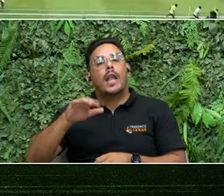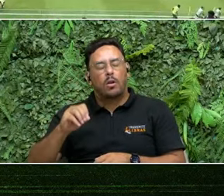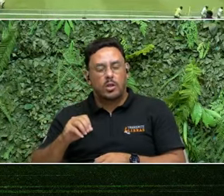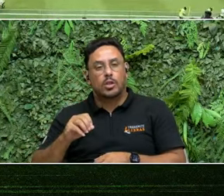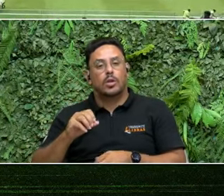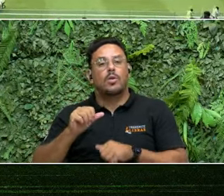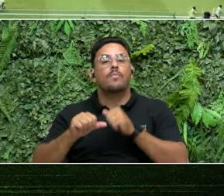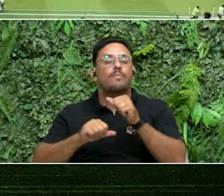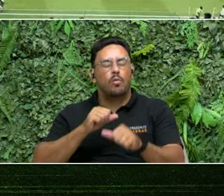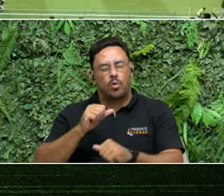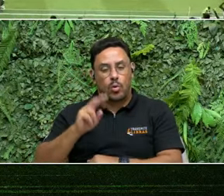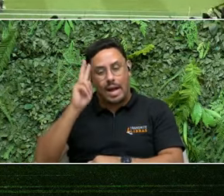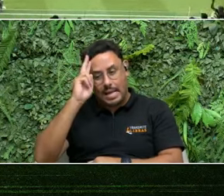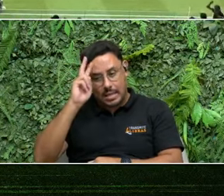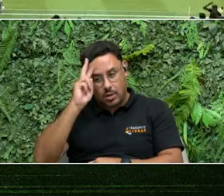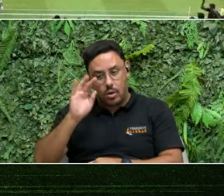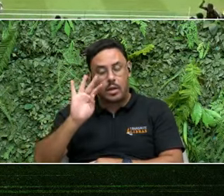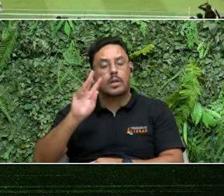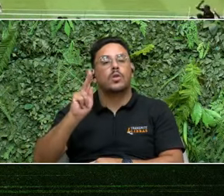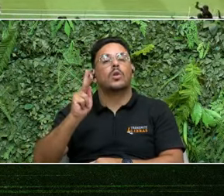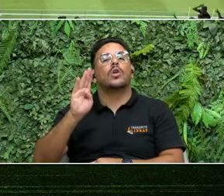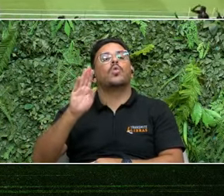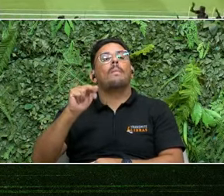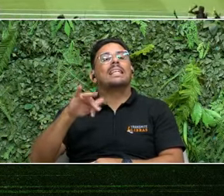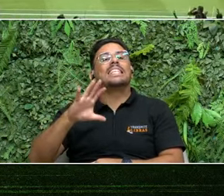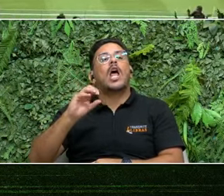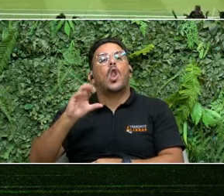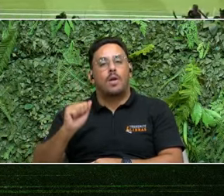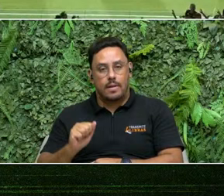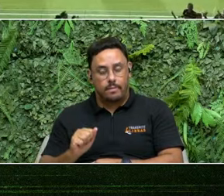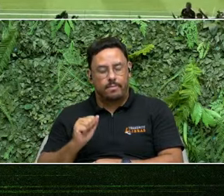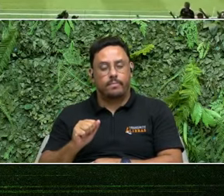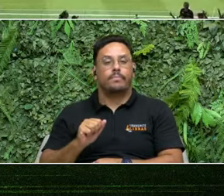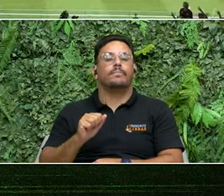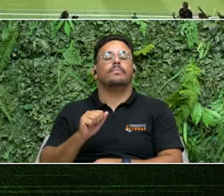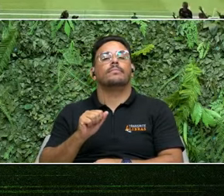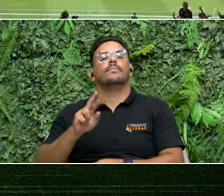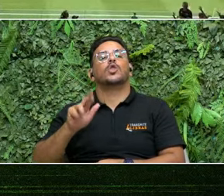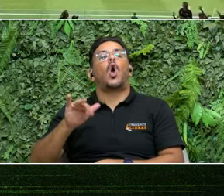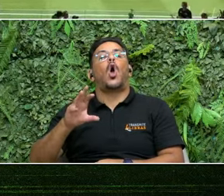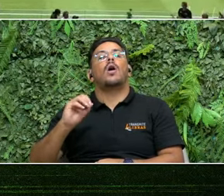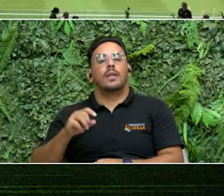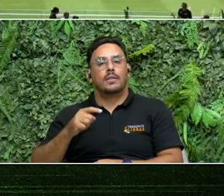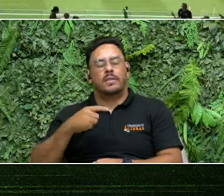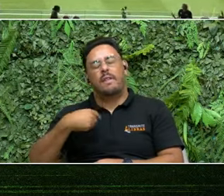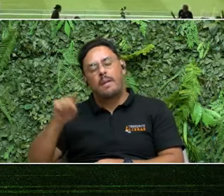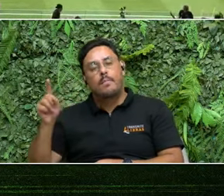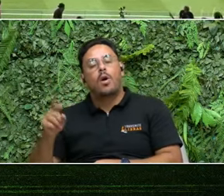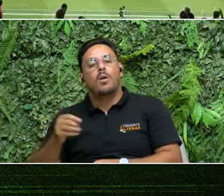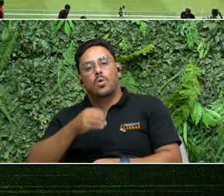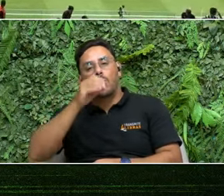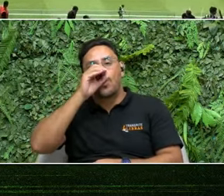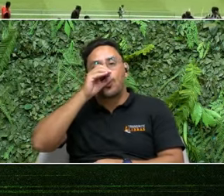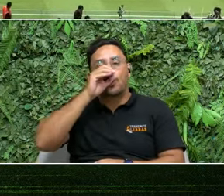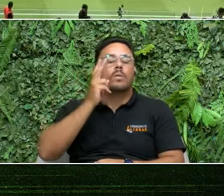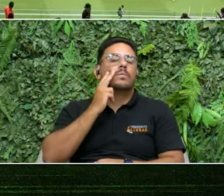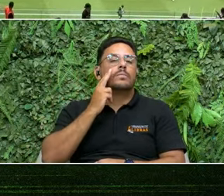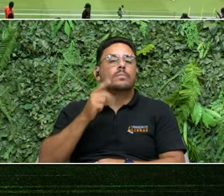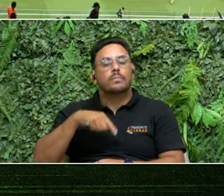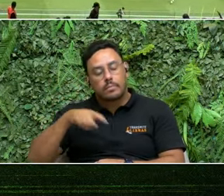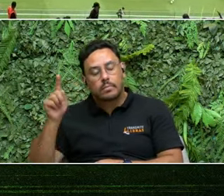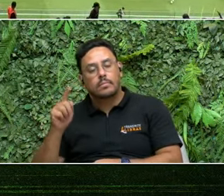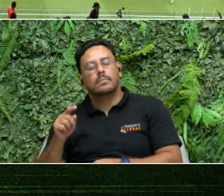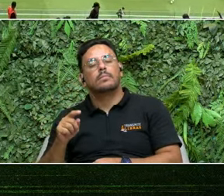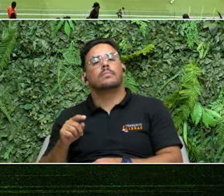história do Barcelona inclusive né foi agora assim o o Ronaldinho saía do treino ia tomar um latão velho o o hul sai do treino vai para